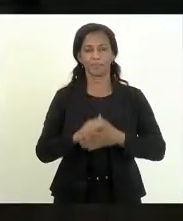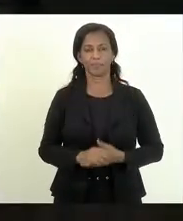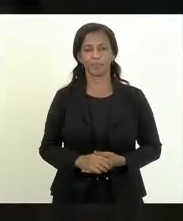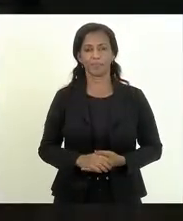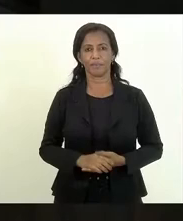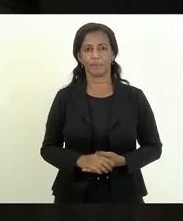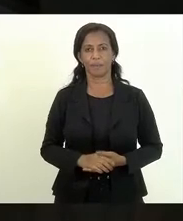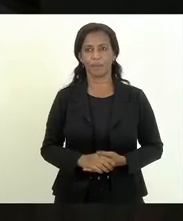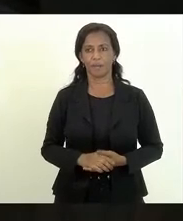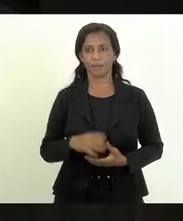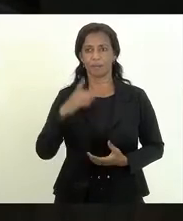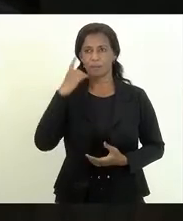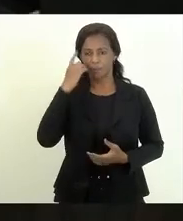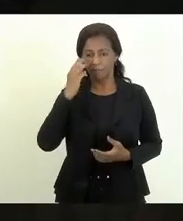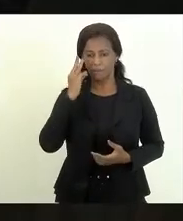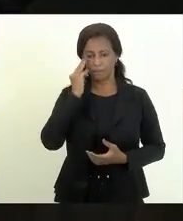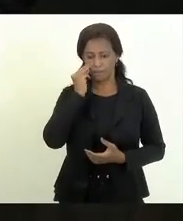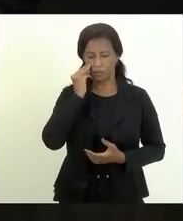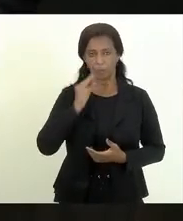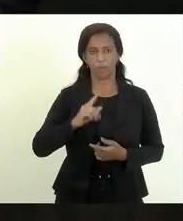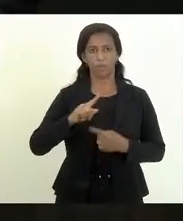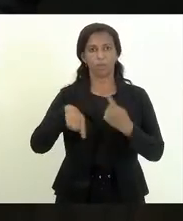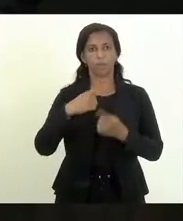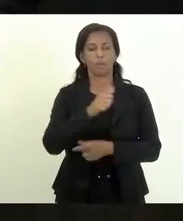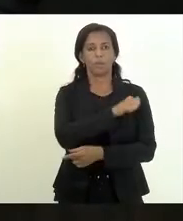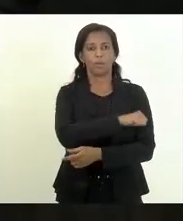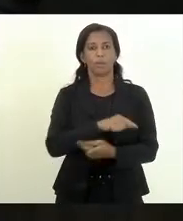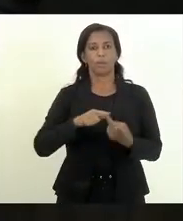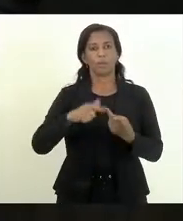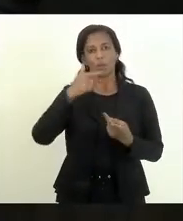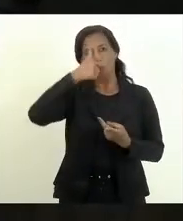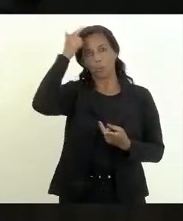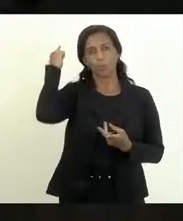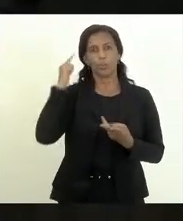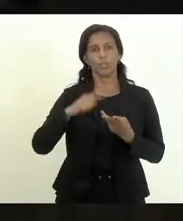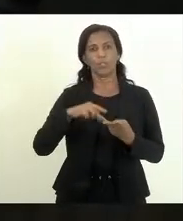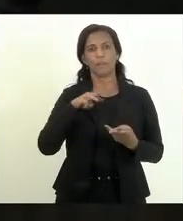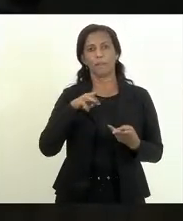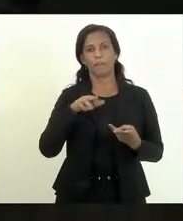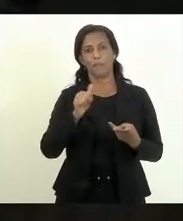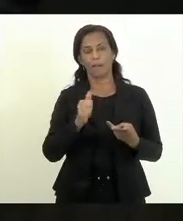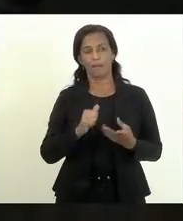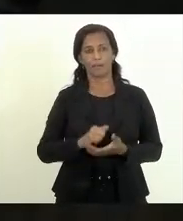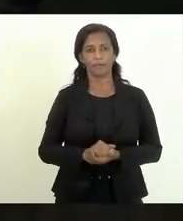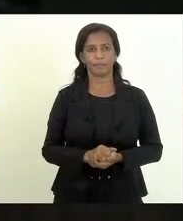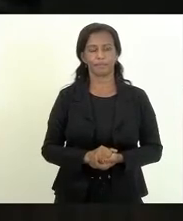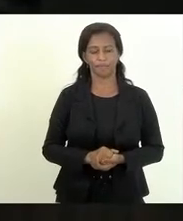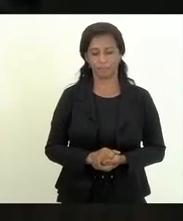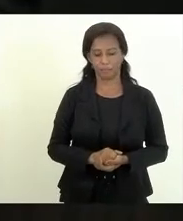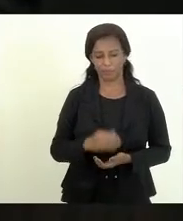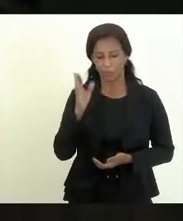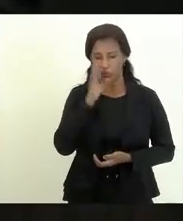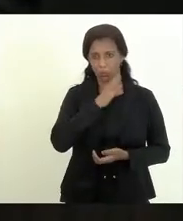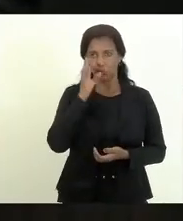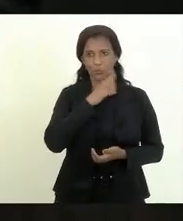Deputada Mônica, em seguida, deputada enfermeira Luiz Paulo, Marta Rocha. E antes...